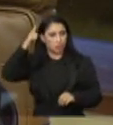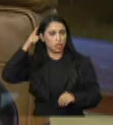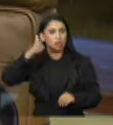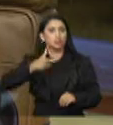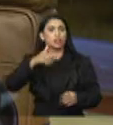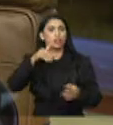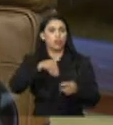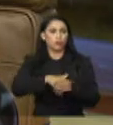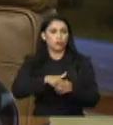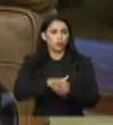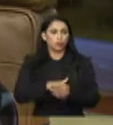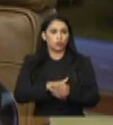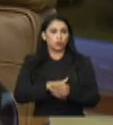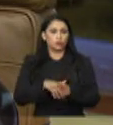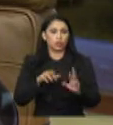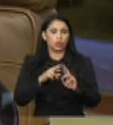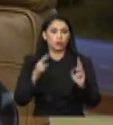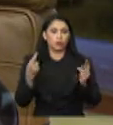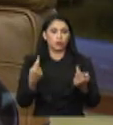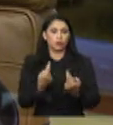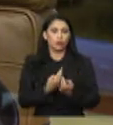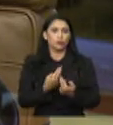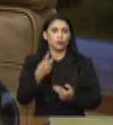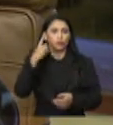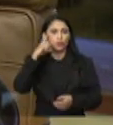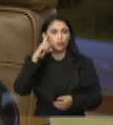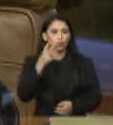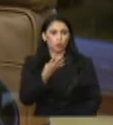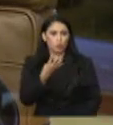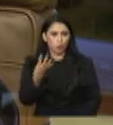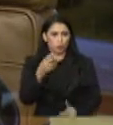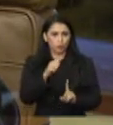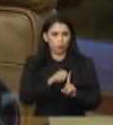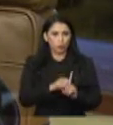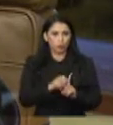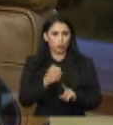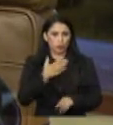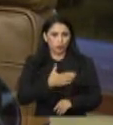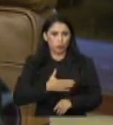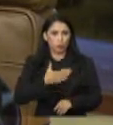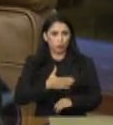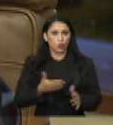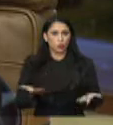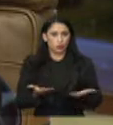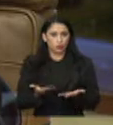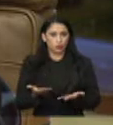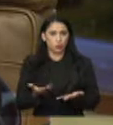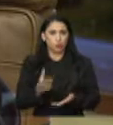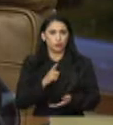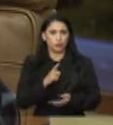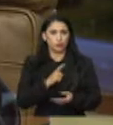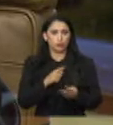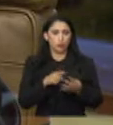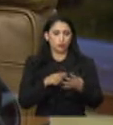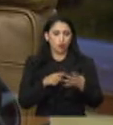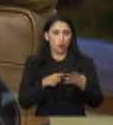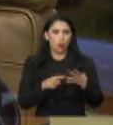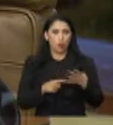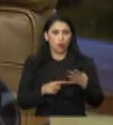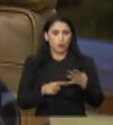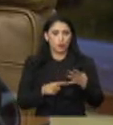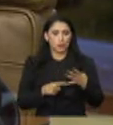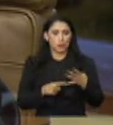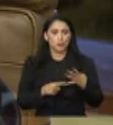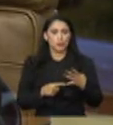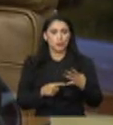voto proferido na sessão do dia quatro deste mês de agosto do corrente desdobrou em quatro pontos